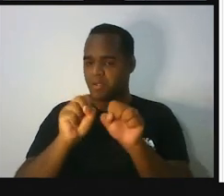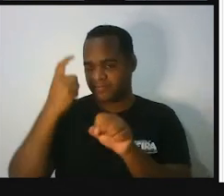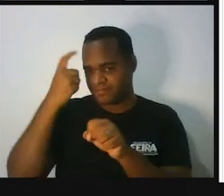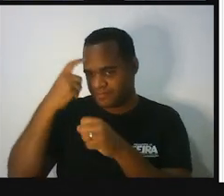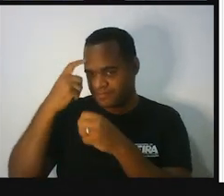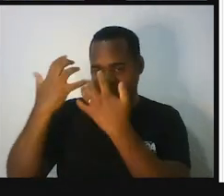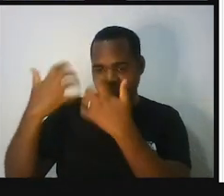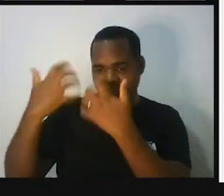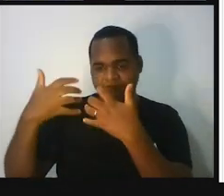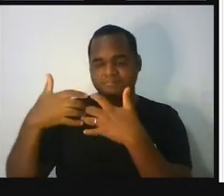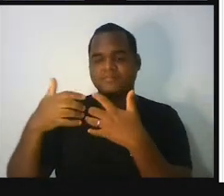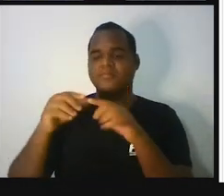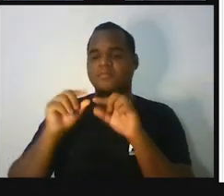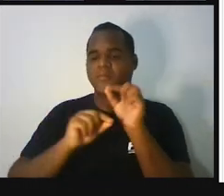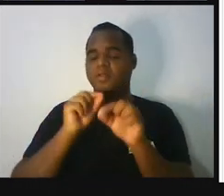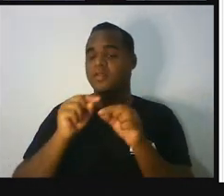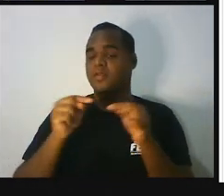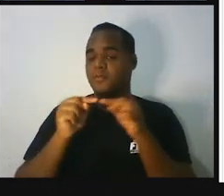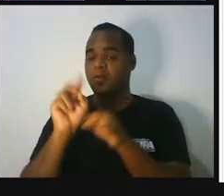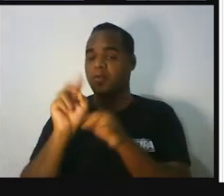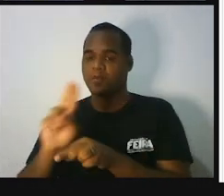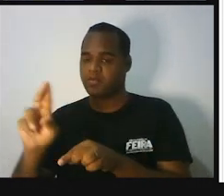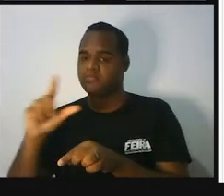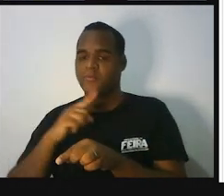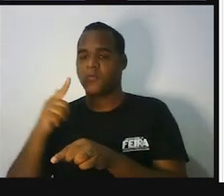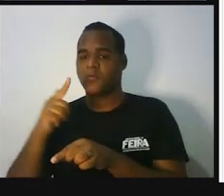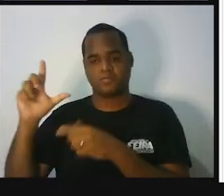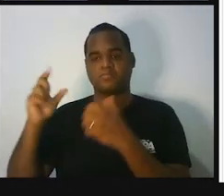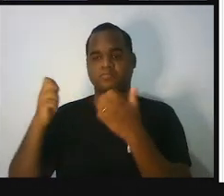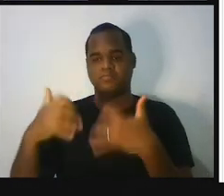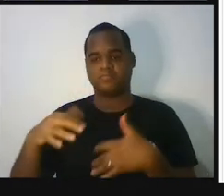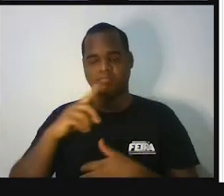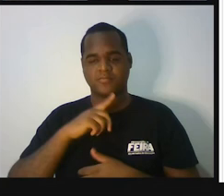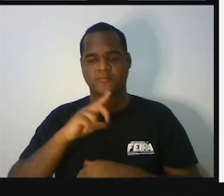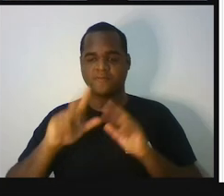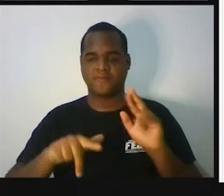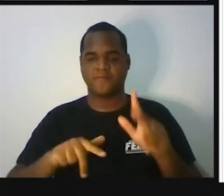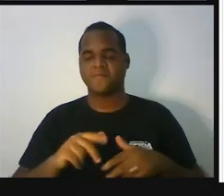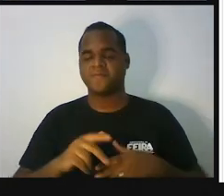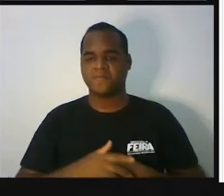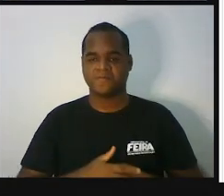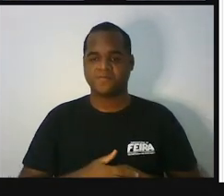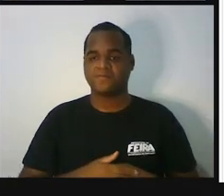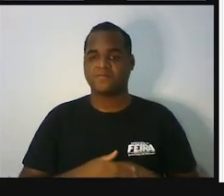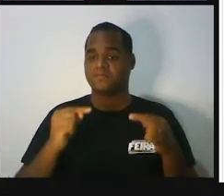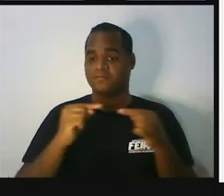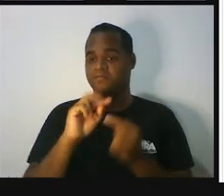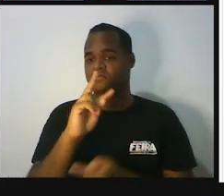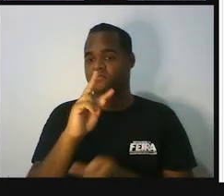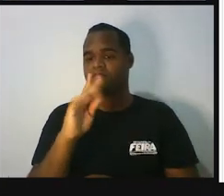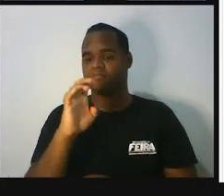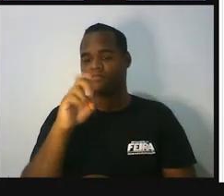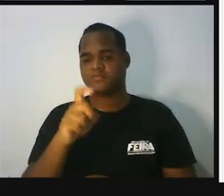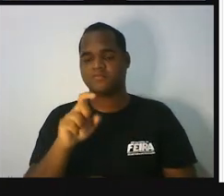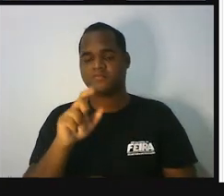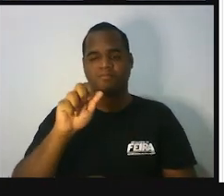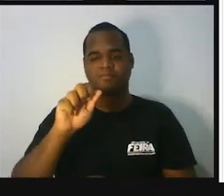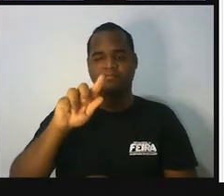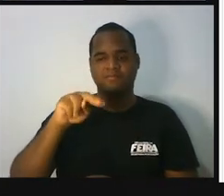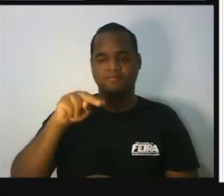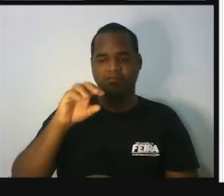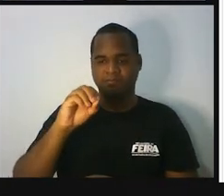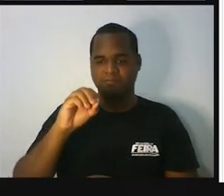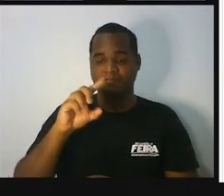raciocínio que eu usei no outro, né? Esse hexágono, a gente vai dividir ele, ó,